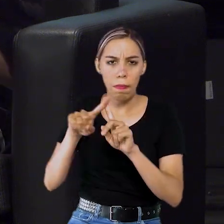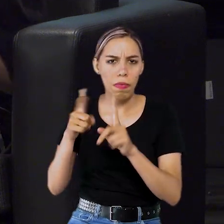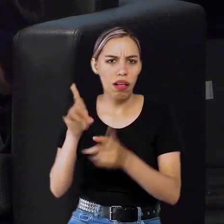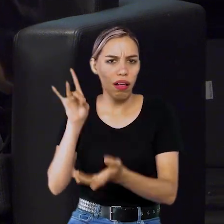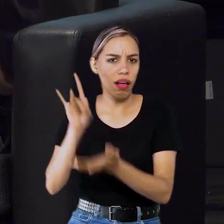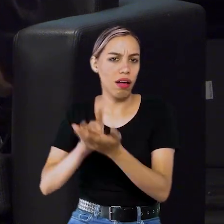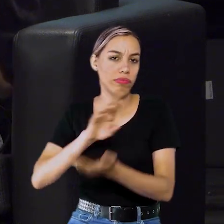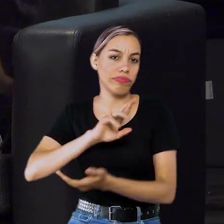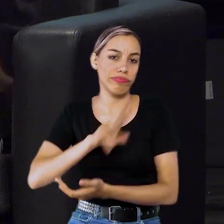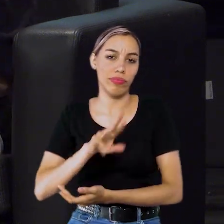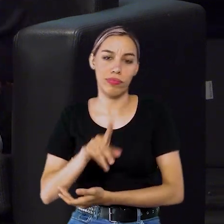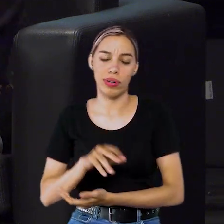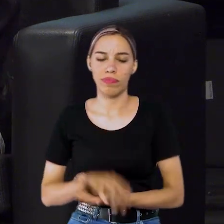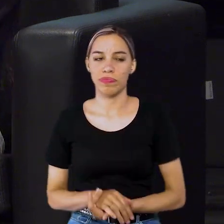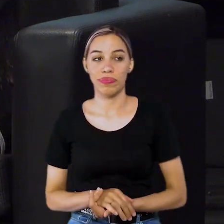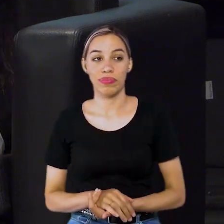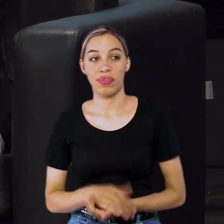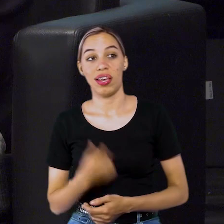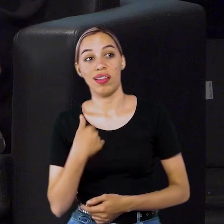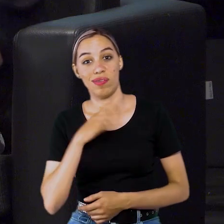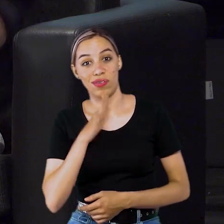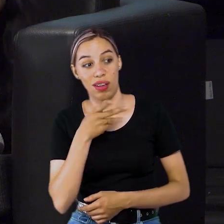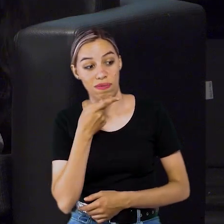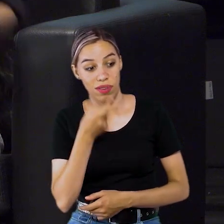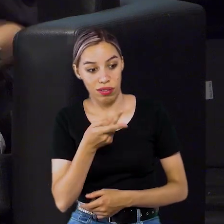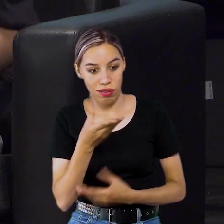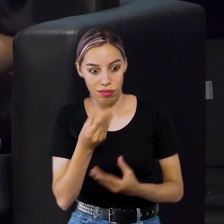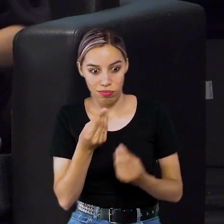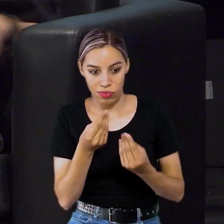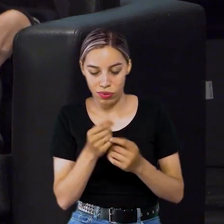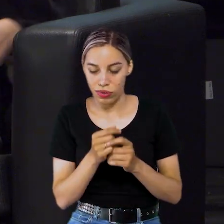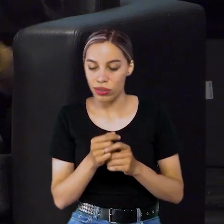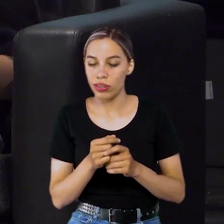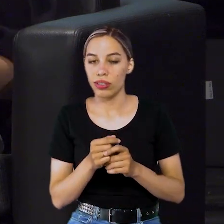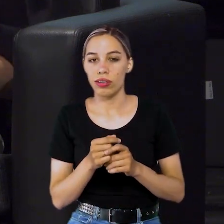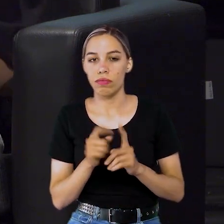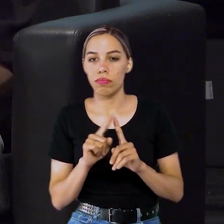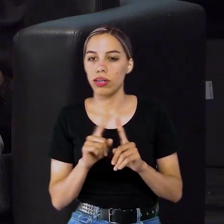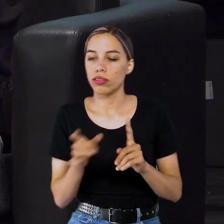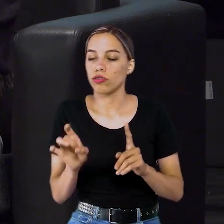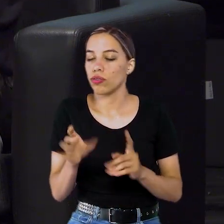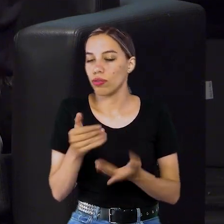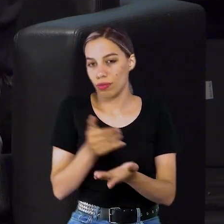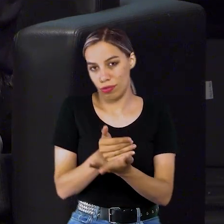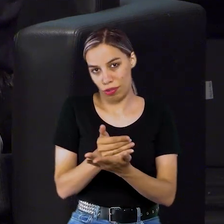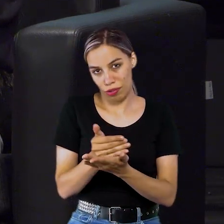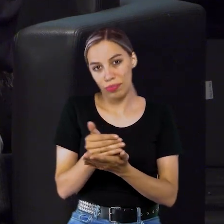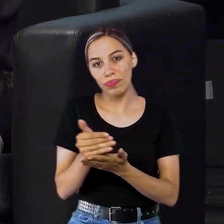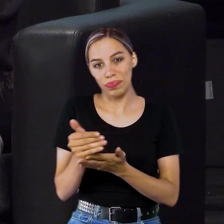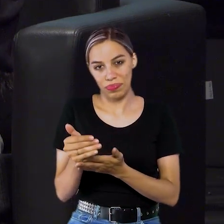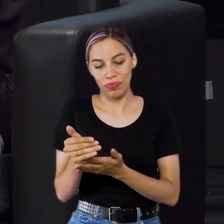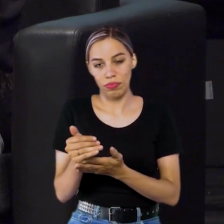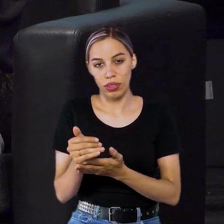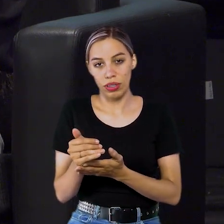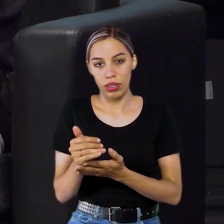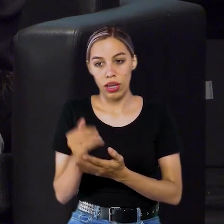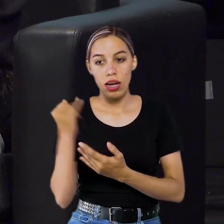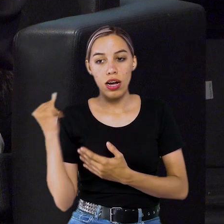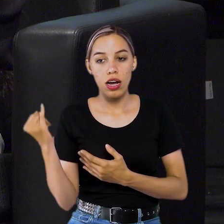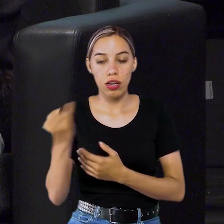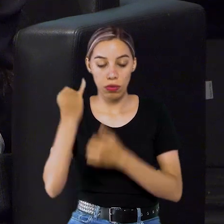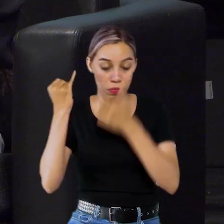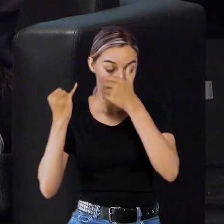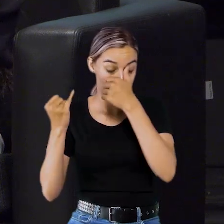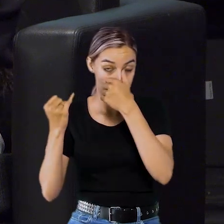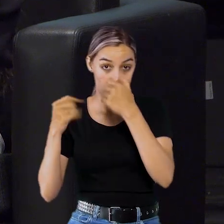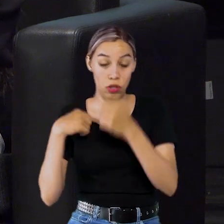Então, enfim, mas eu já falei demais, mas para começar era isso, né, gente? A importância